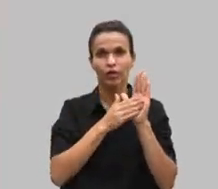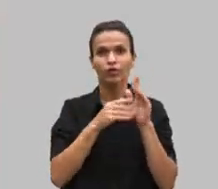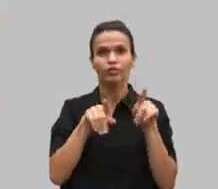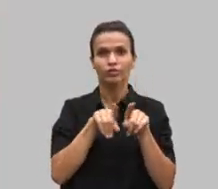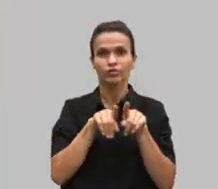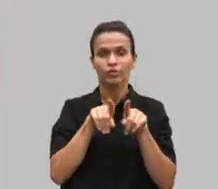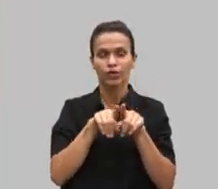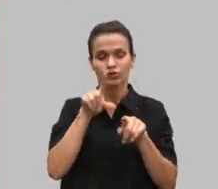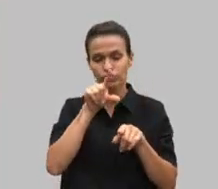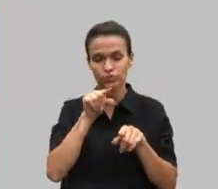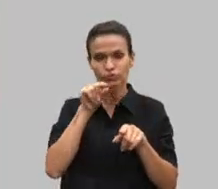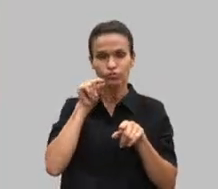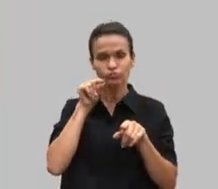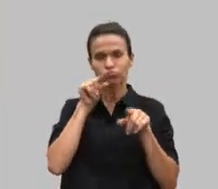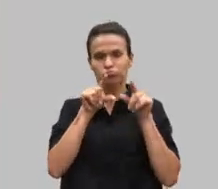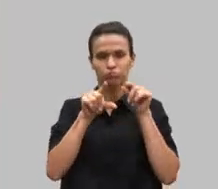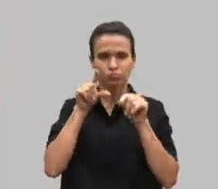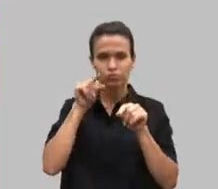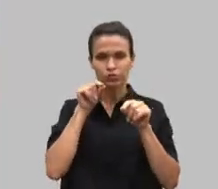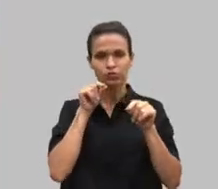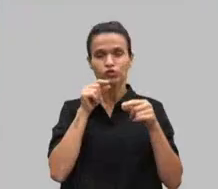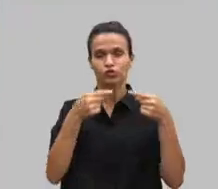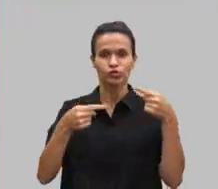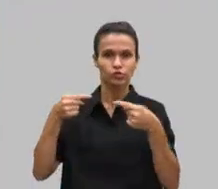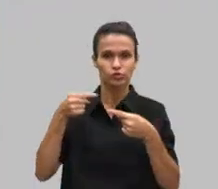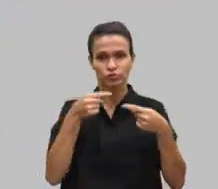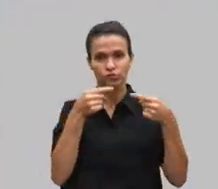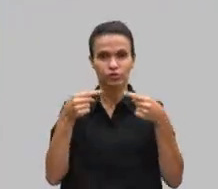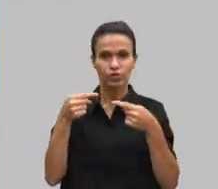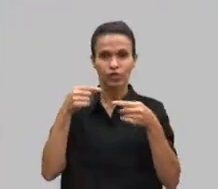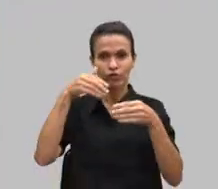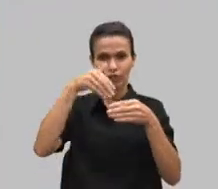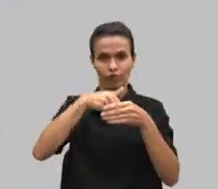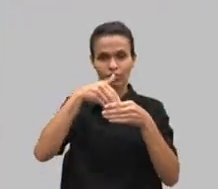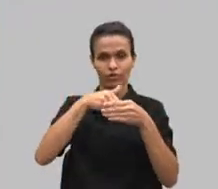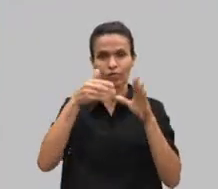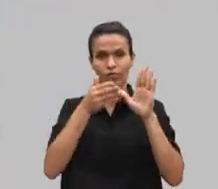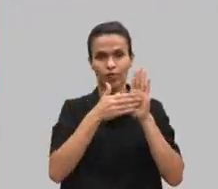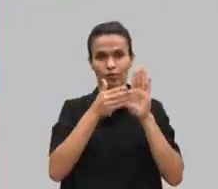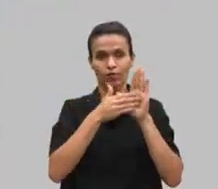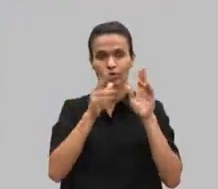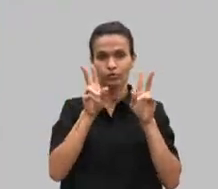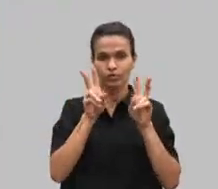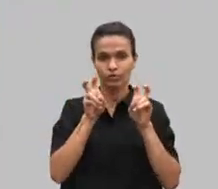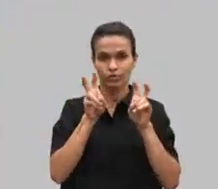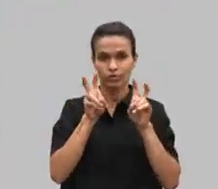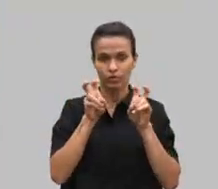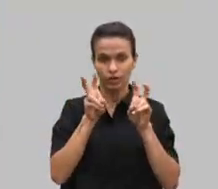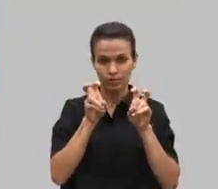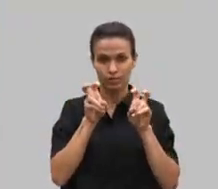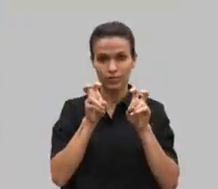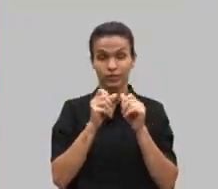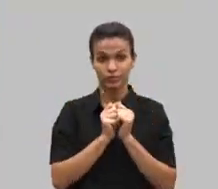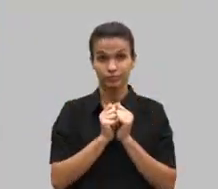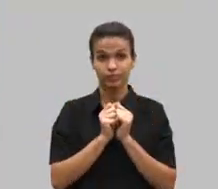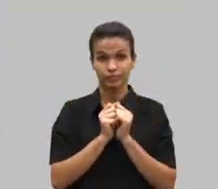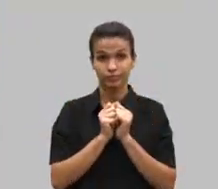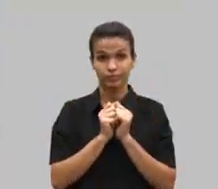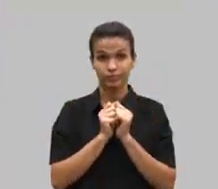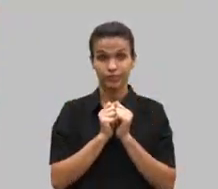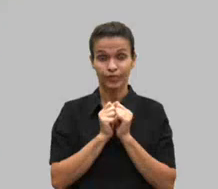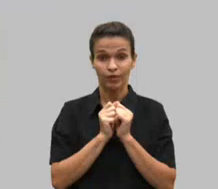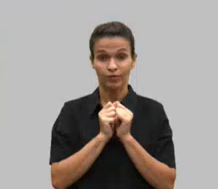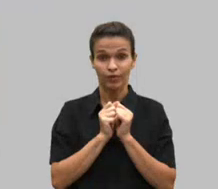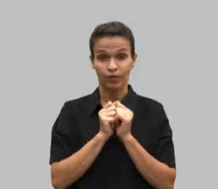destaques e discussão e votação de propostas sobre o tema que vai vai vão compor